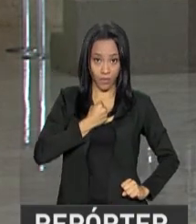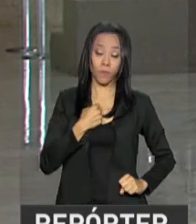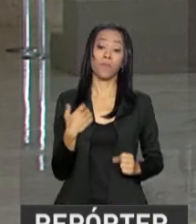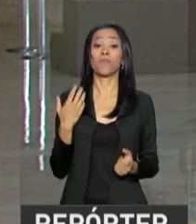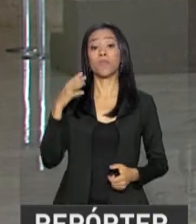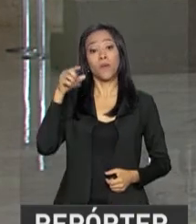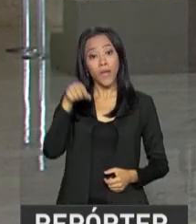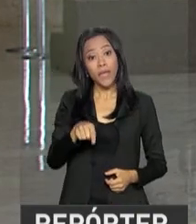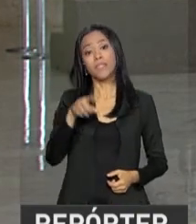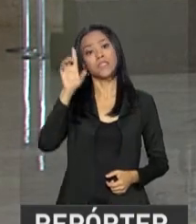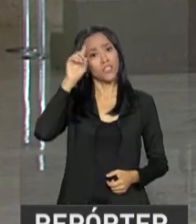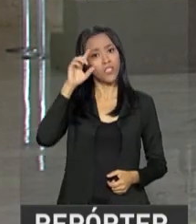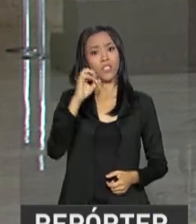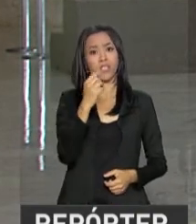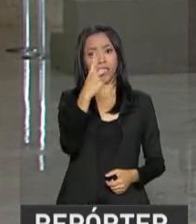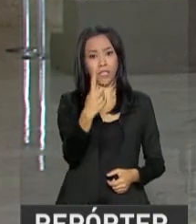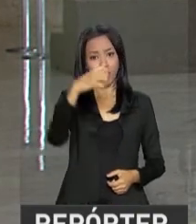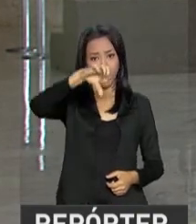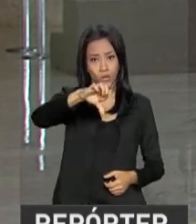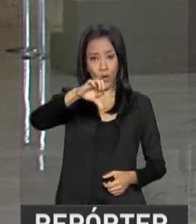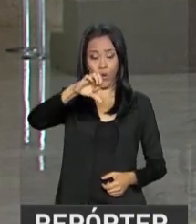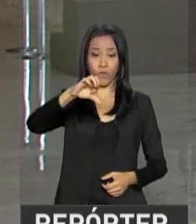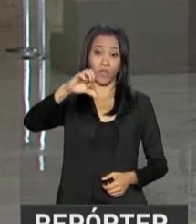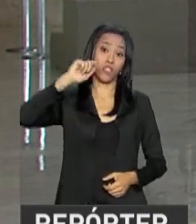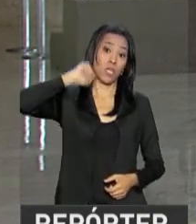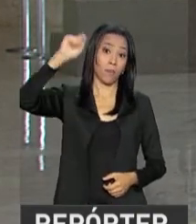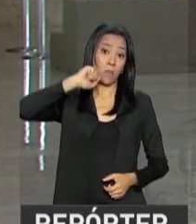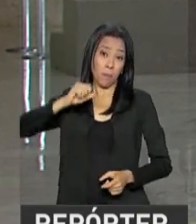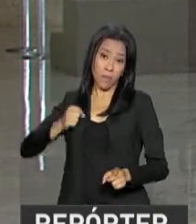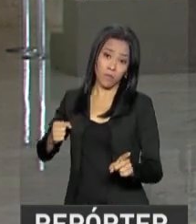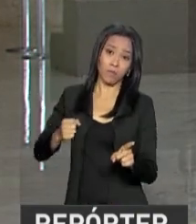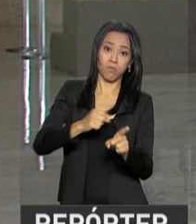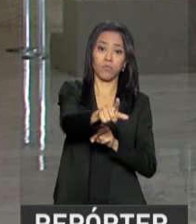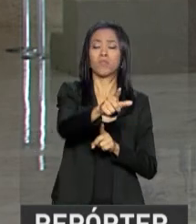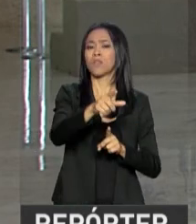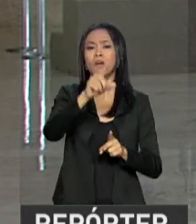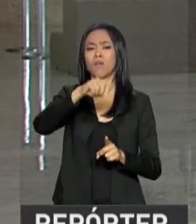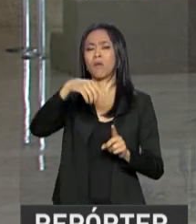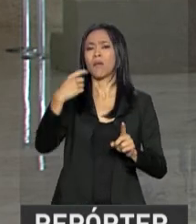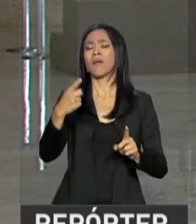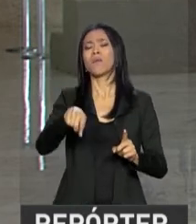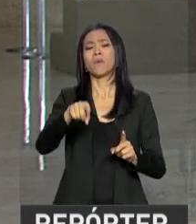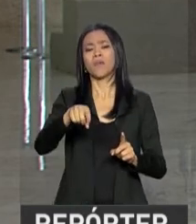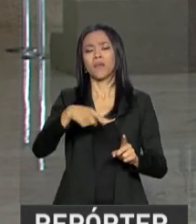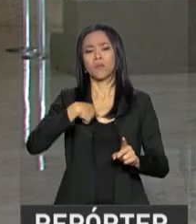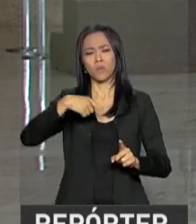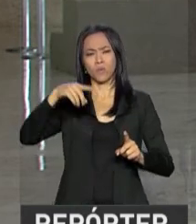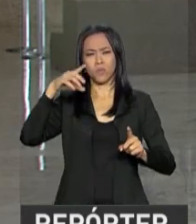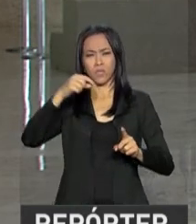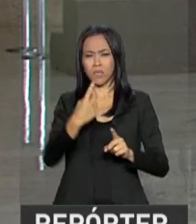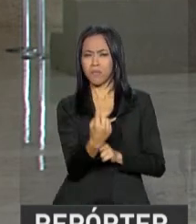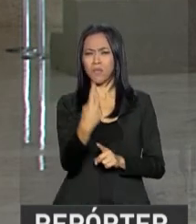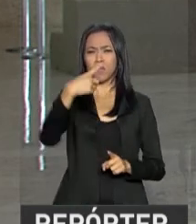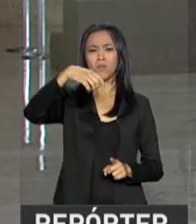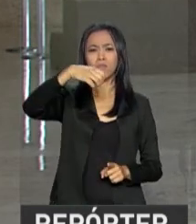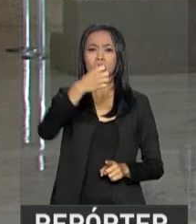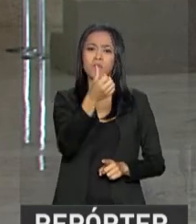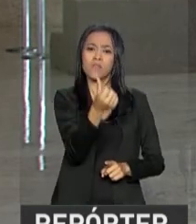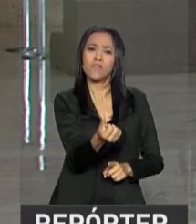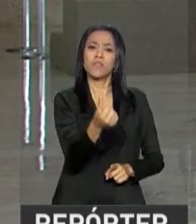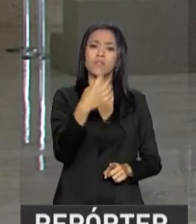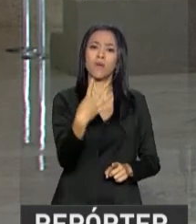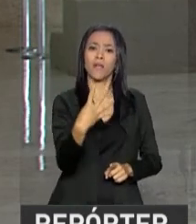dia 19 de abril é marca a expulsão dos holandeses do território brasileiro em 1648